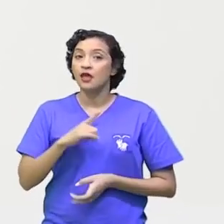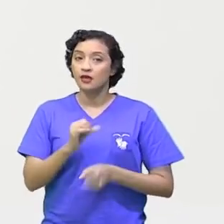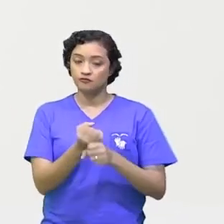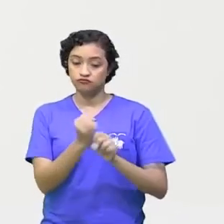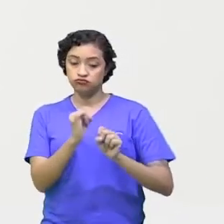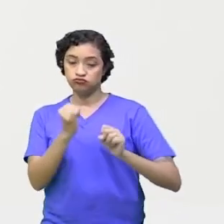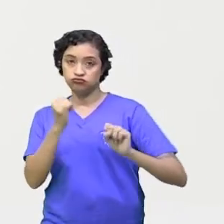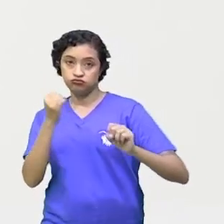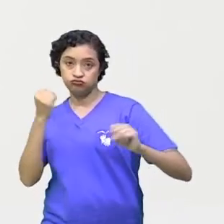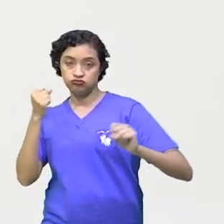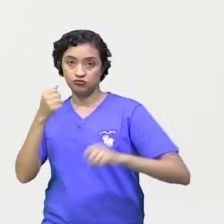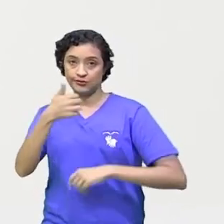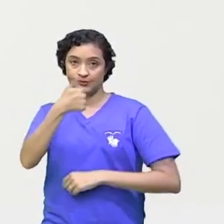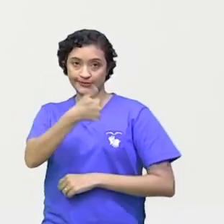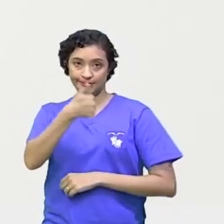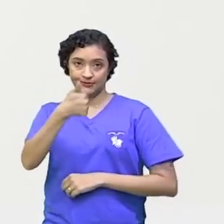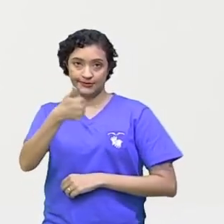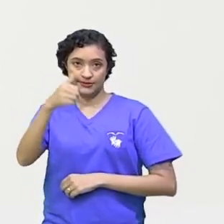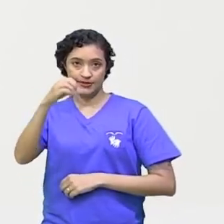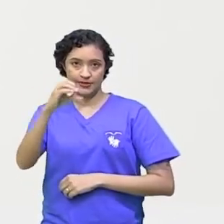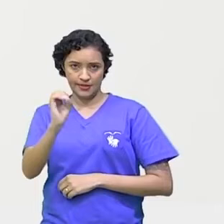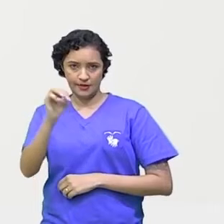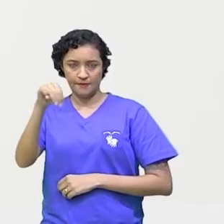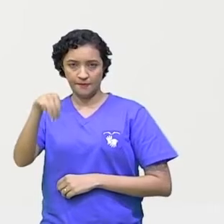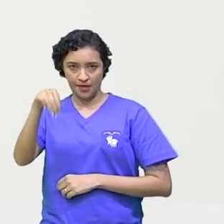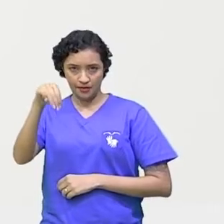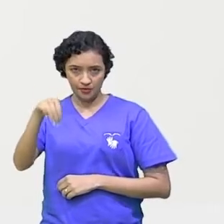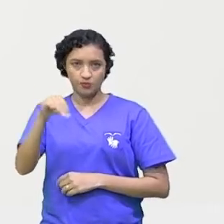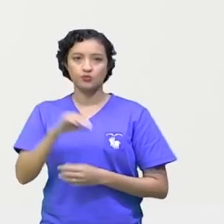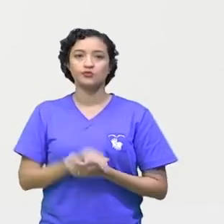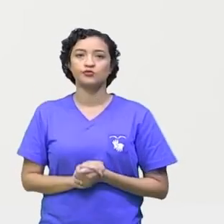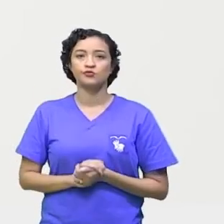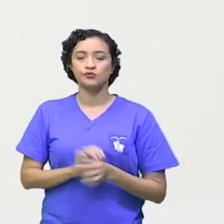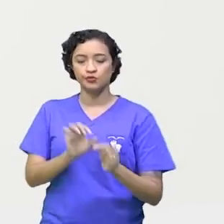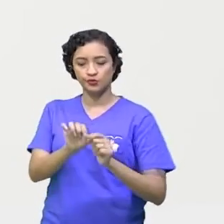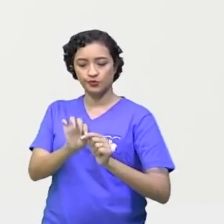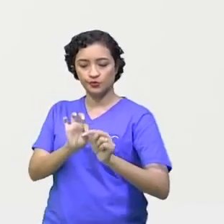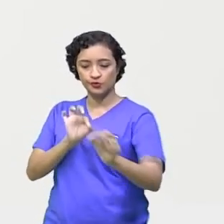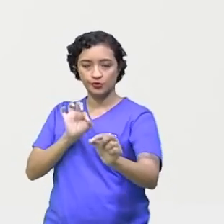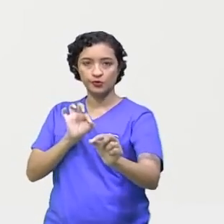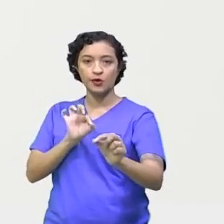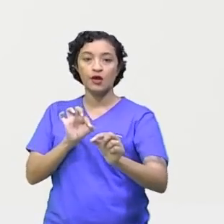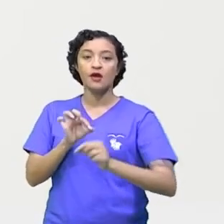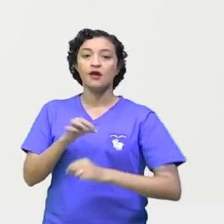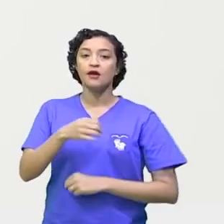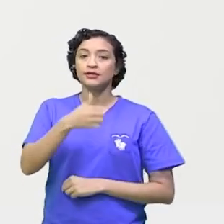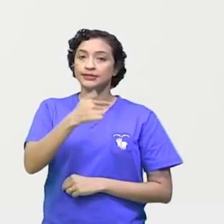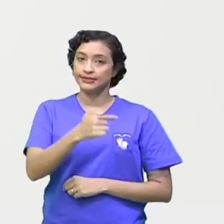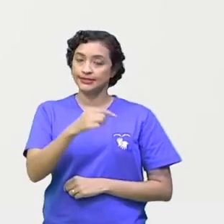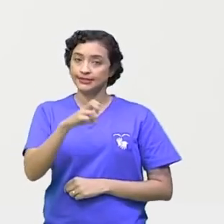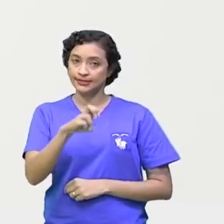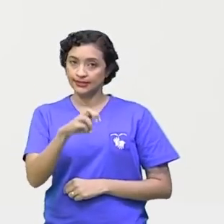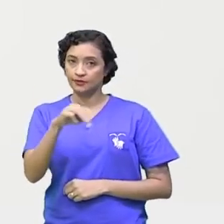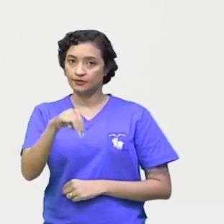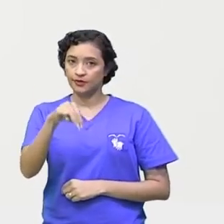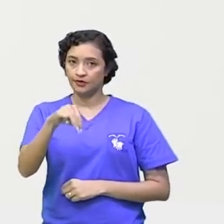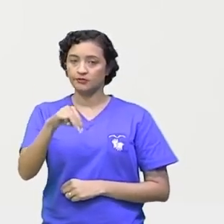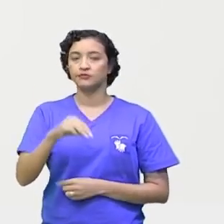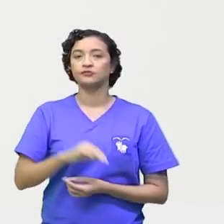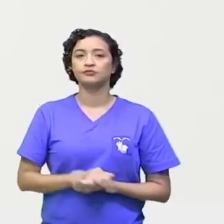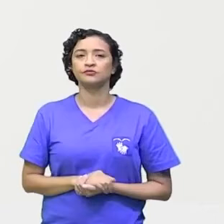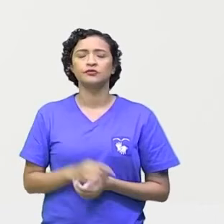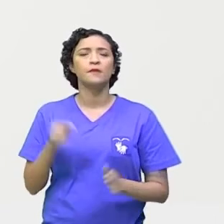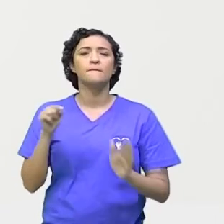110 metros de comprimento e 75 metros de largura. E aí, o que eu